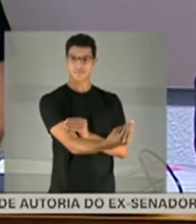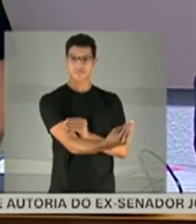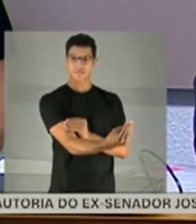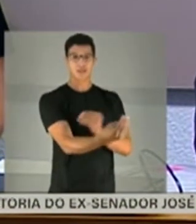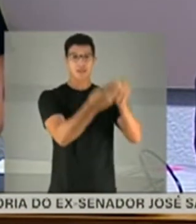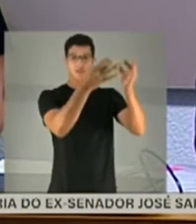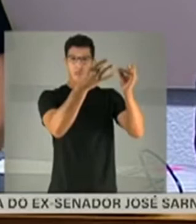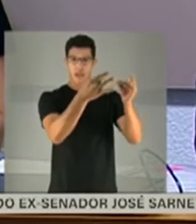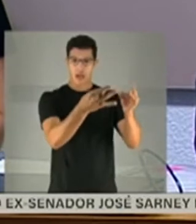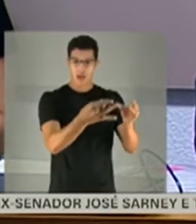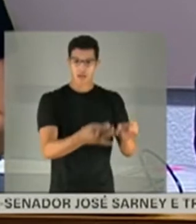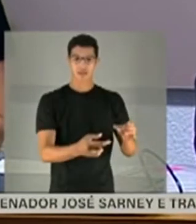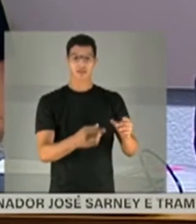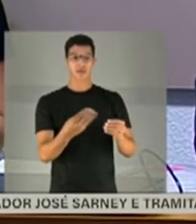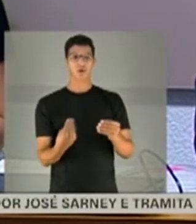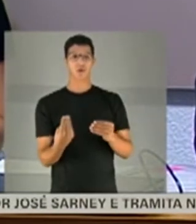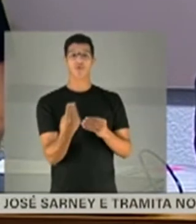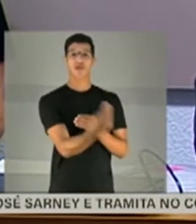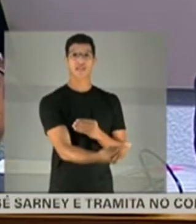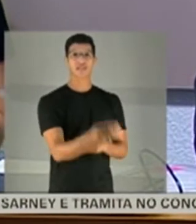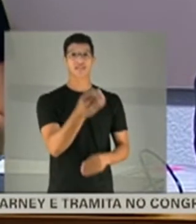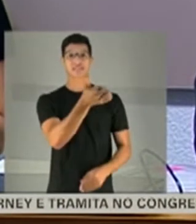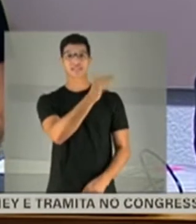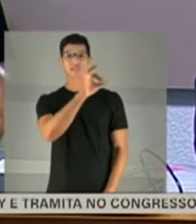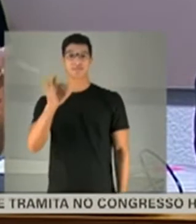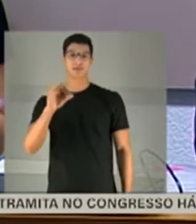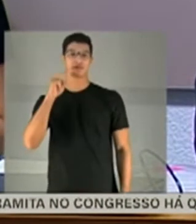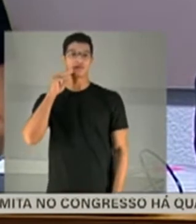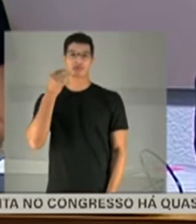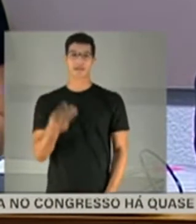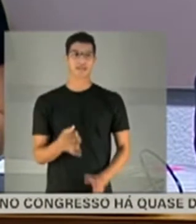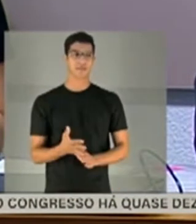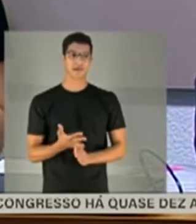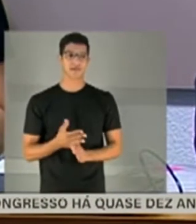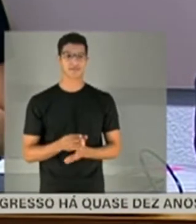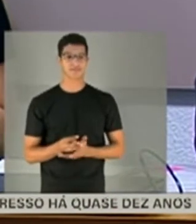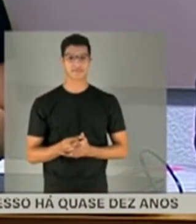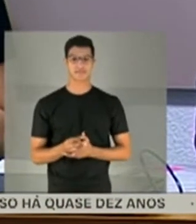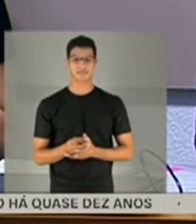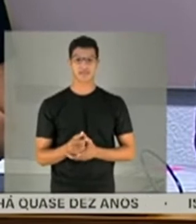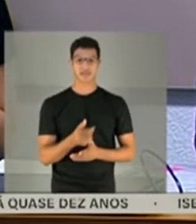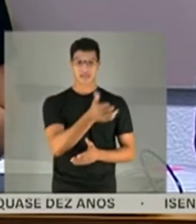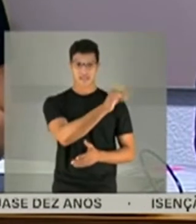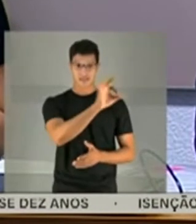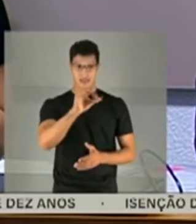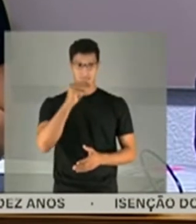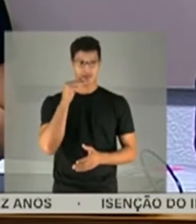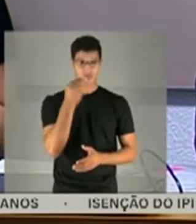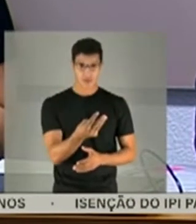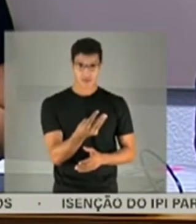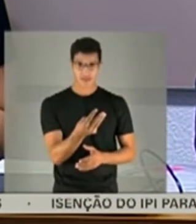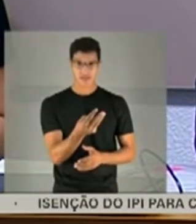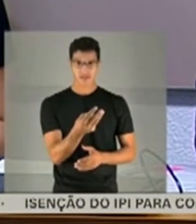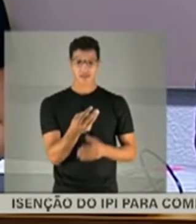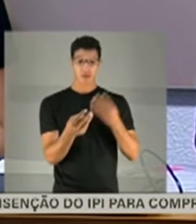historiando e ofertando 100 milhões de doses. Sendo que desses 100 milhões,